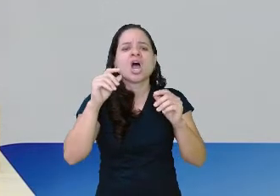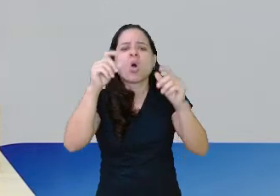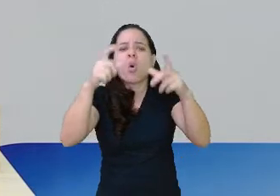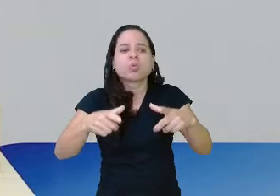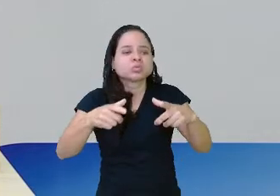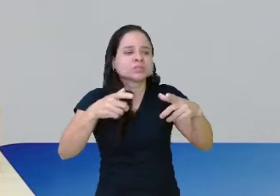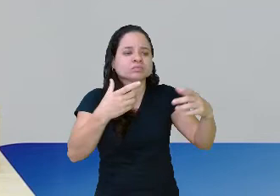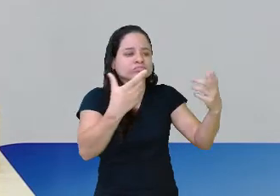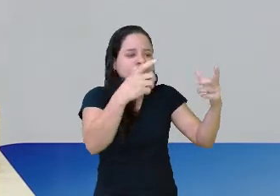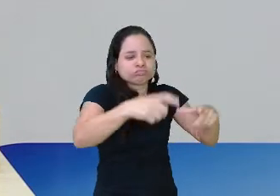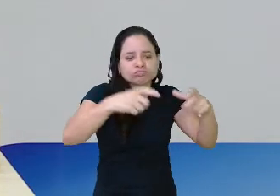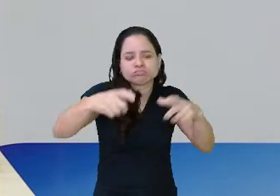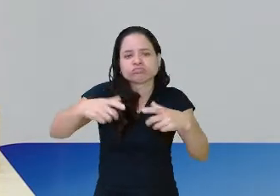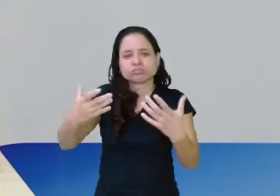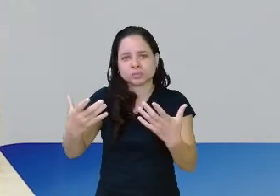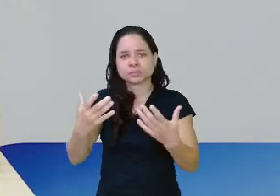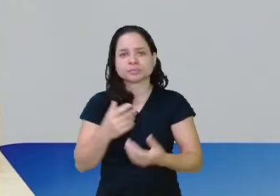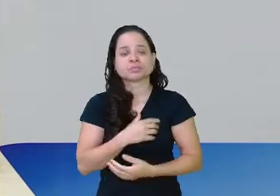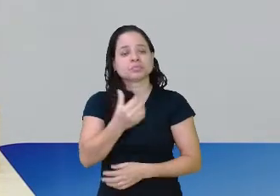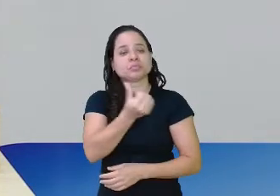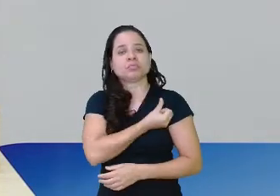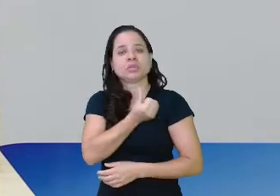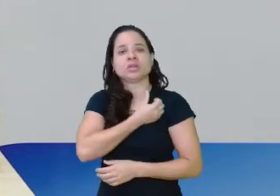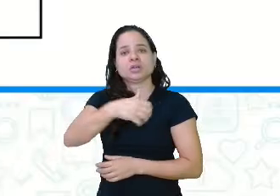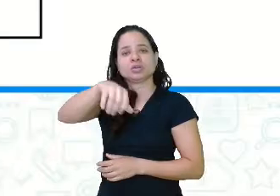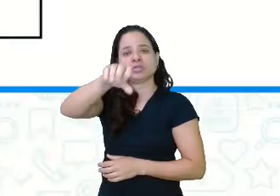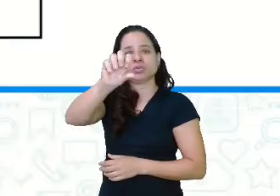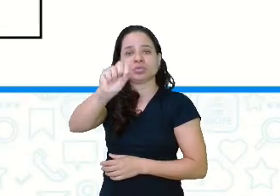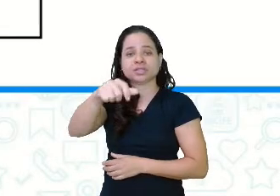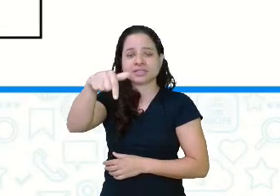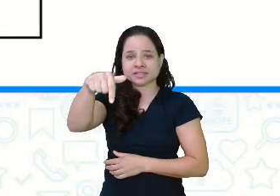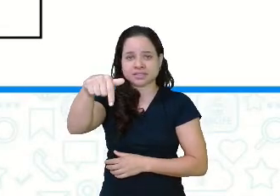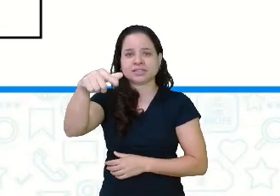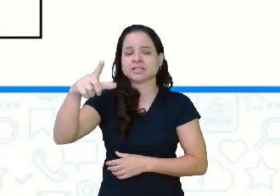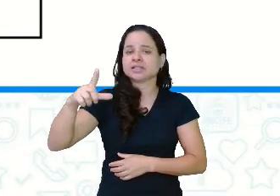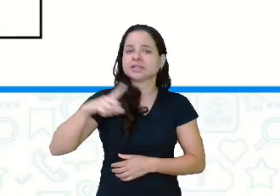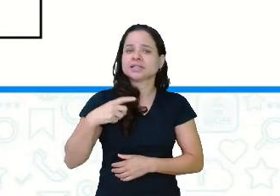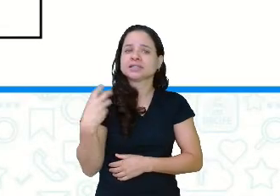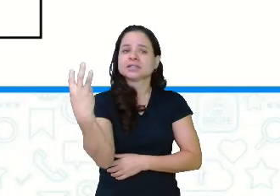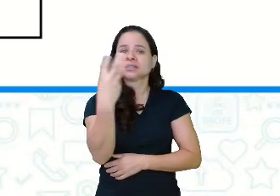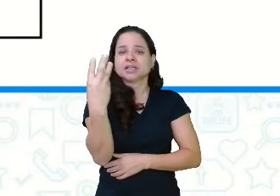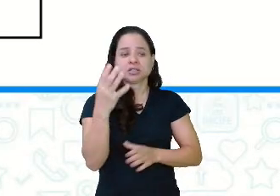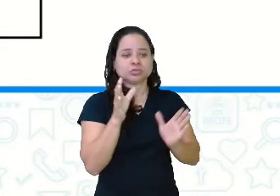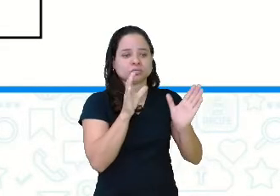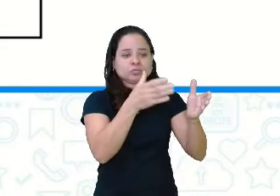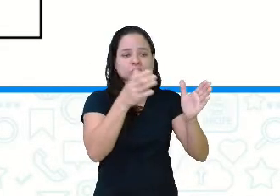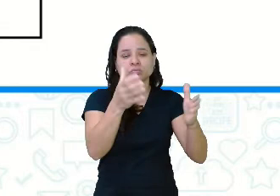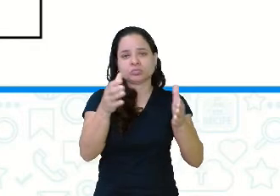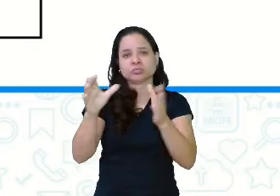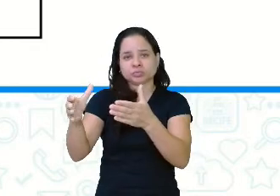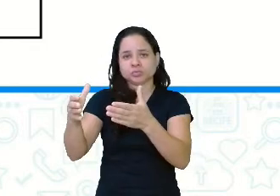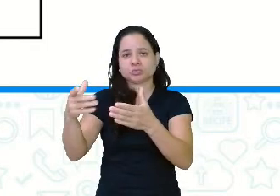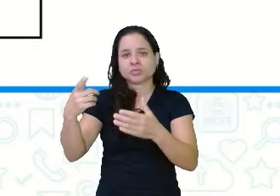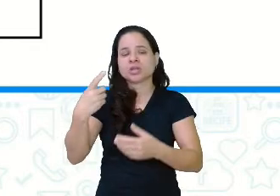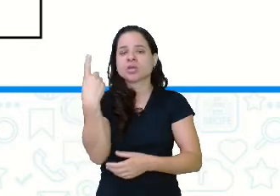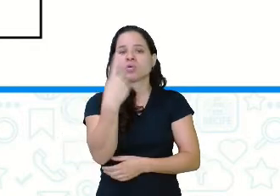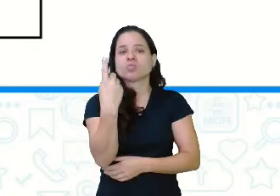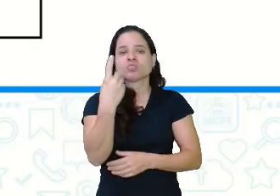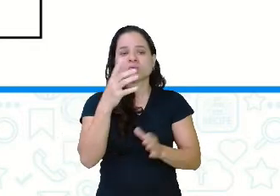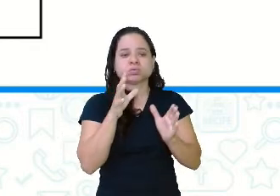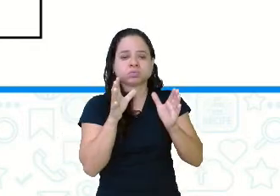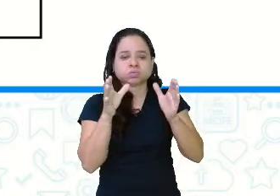localizado. O número 987 possui 3 ordens e uma classe, ó.